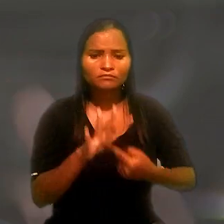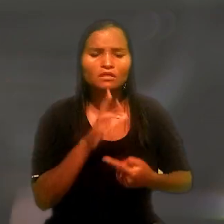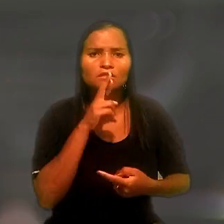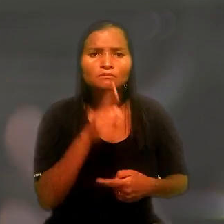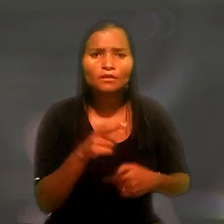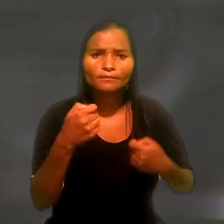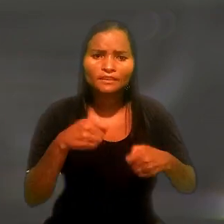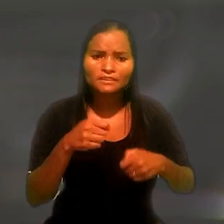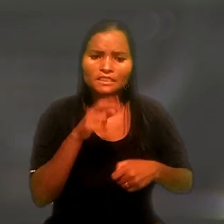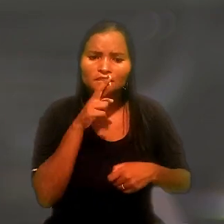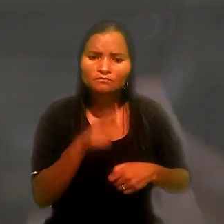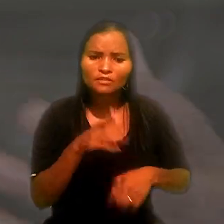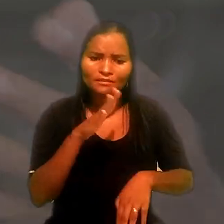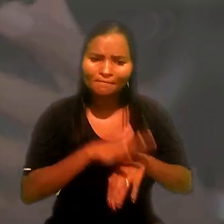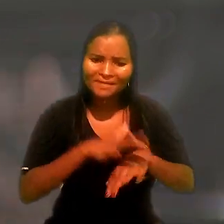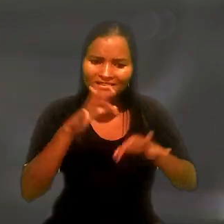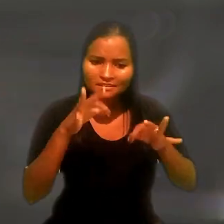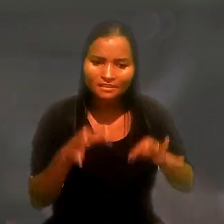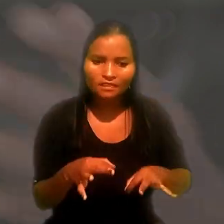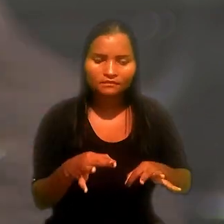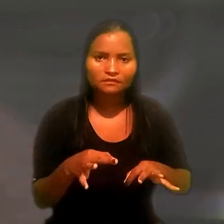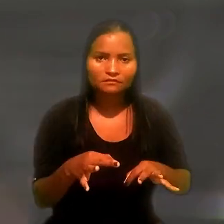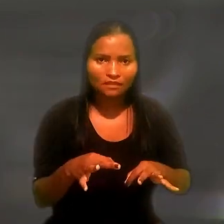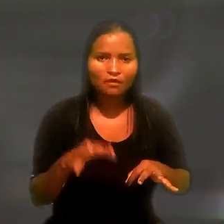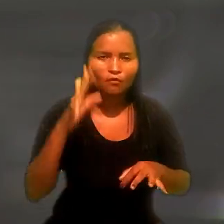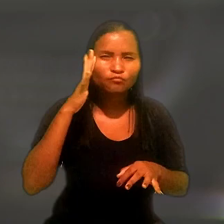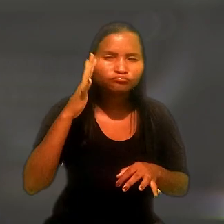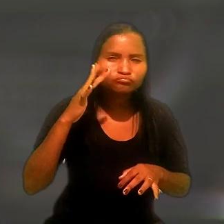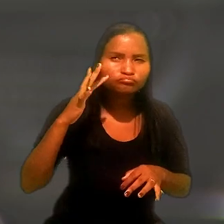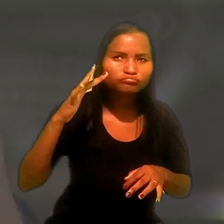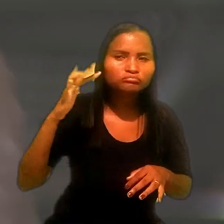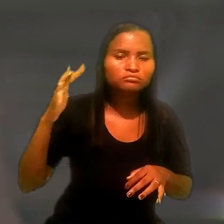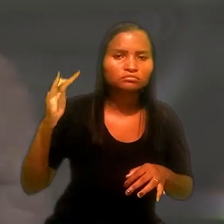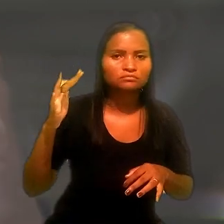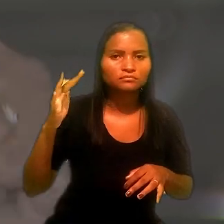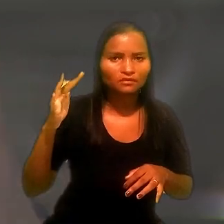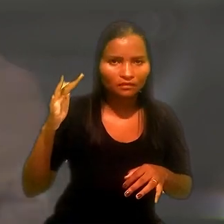dar a resposta mais adequada como fruto de reflexão